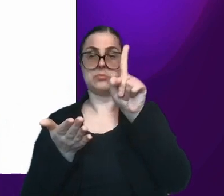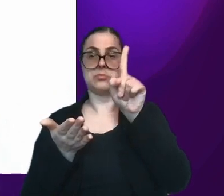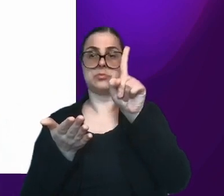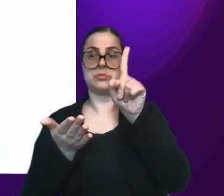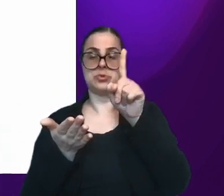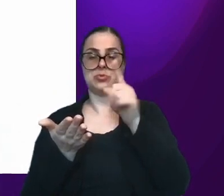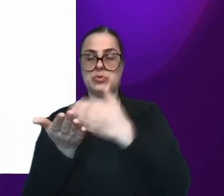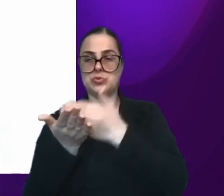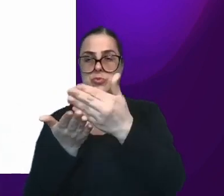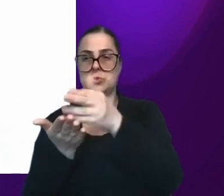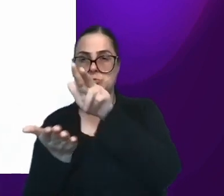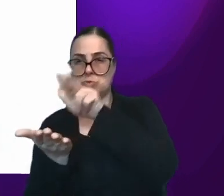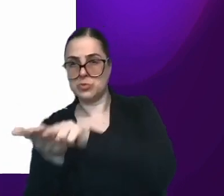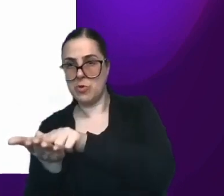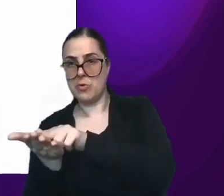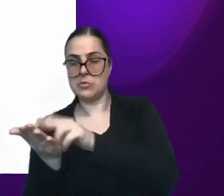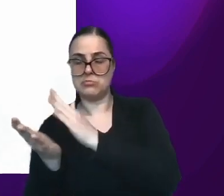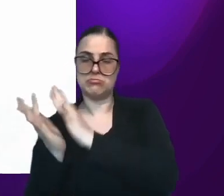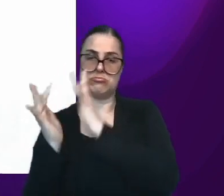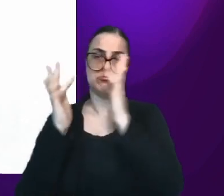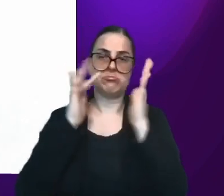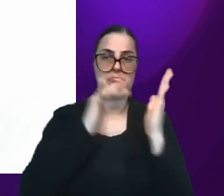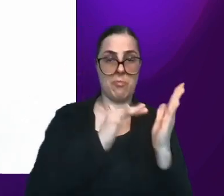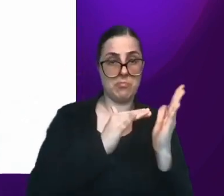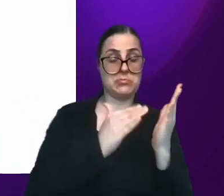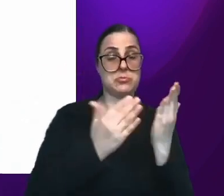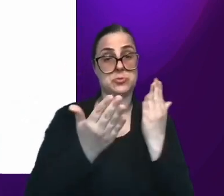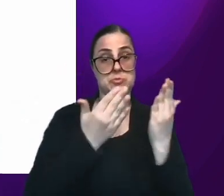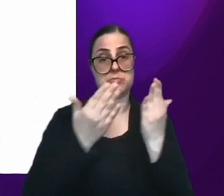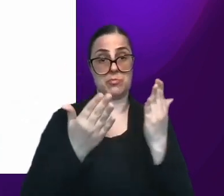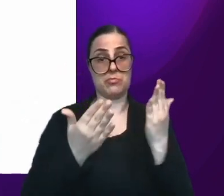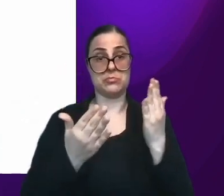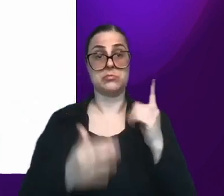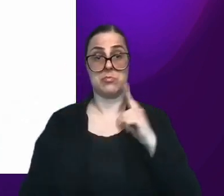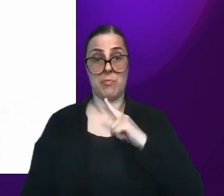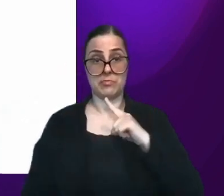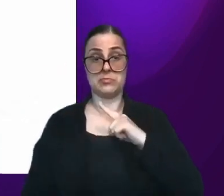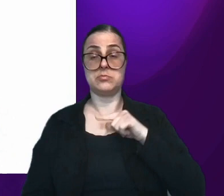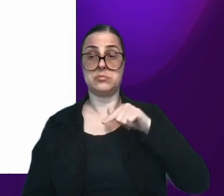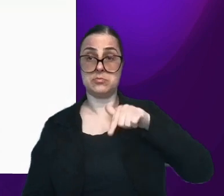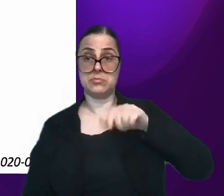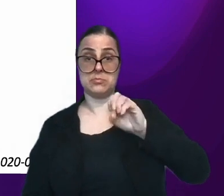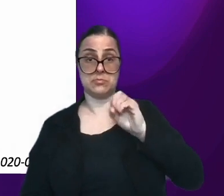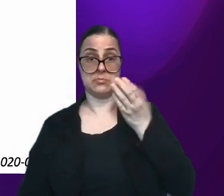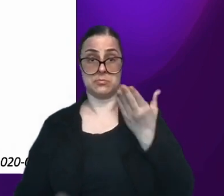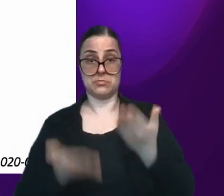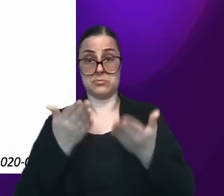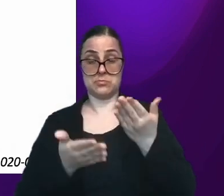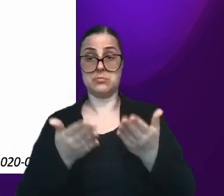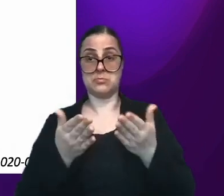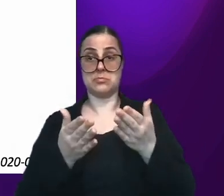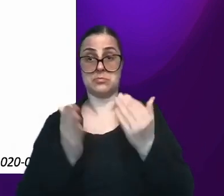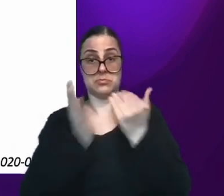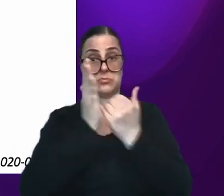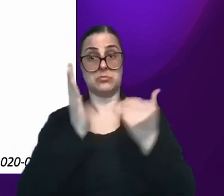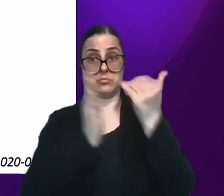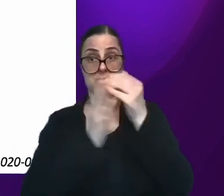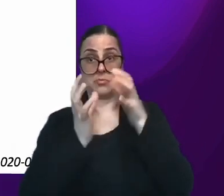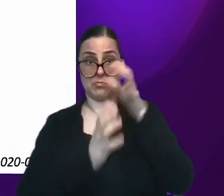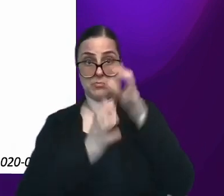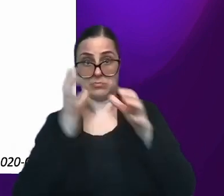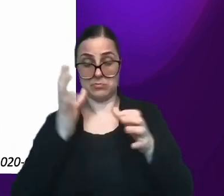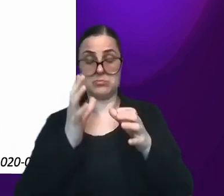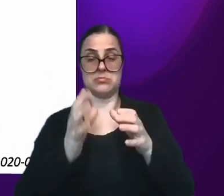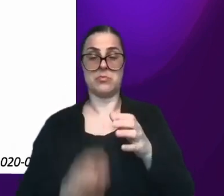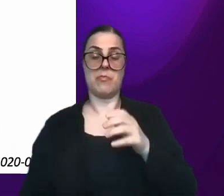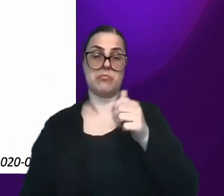8 litros aí de balanço acumulado, com 70 quilos, ele tem uma sobrecarga volêmica de 11,4%. E a gente vai retirar